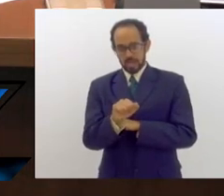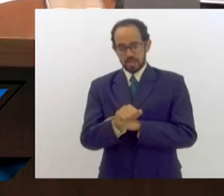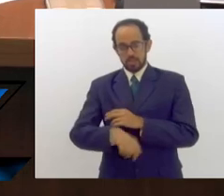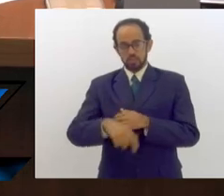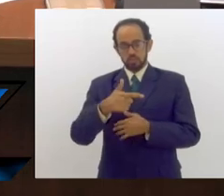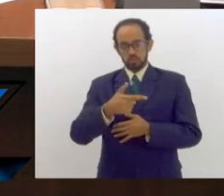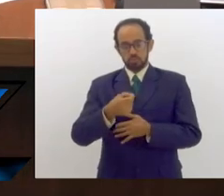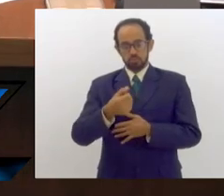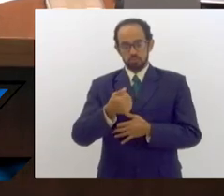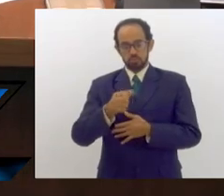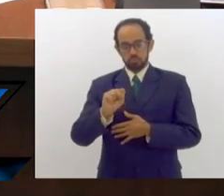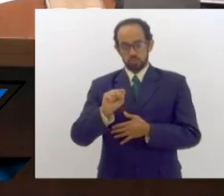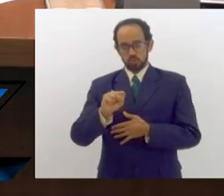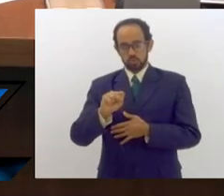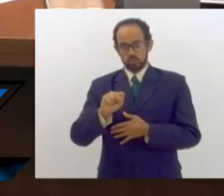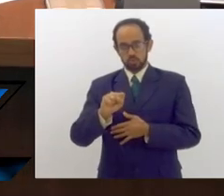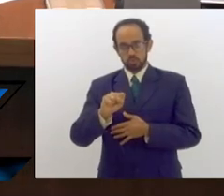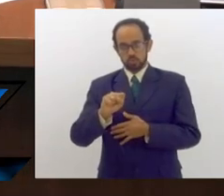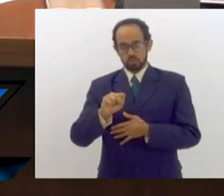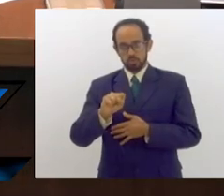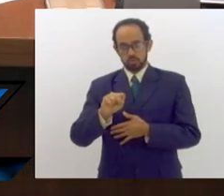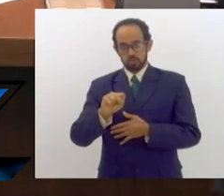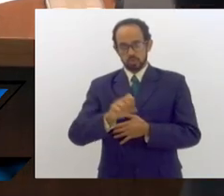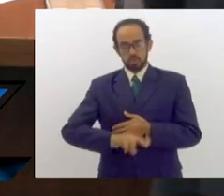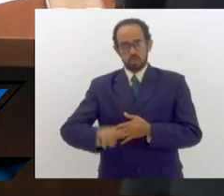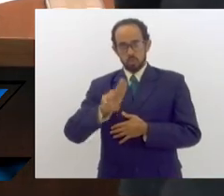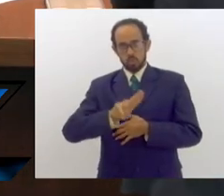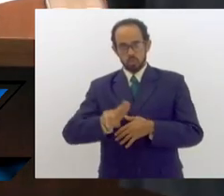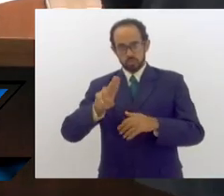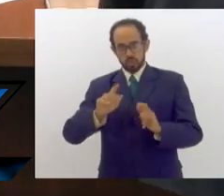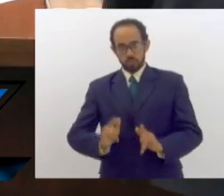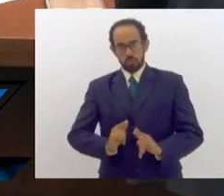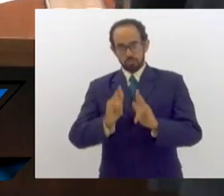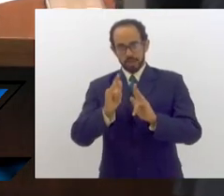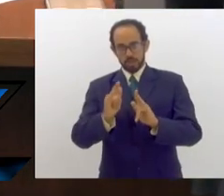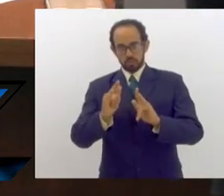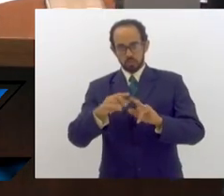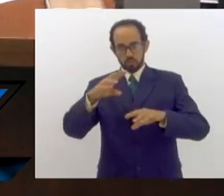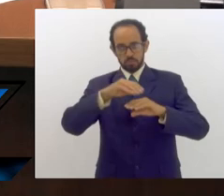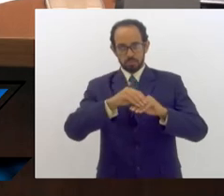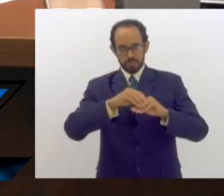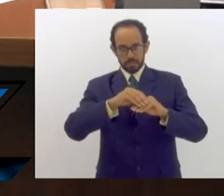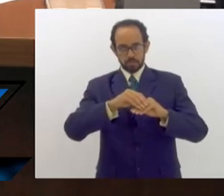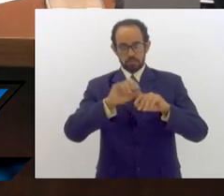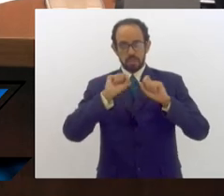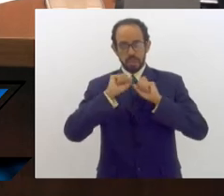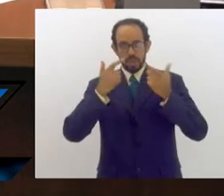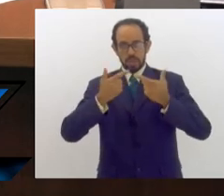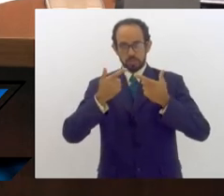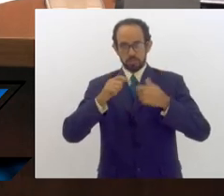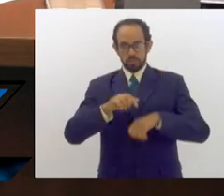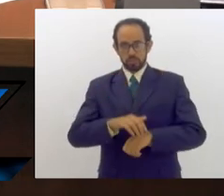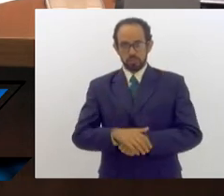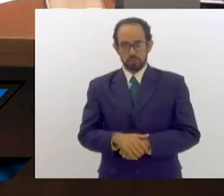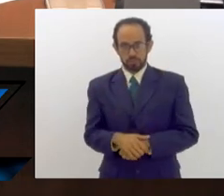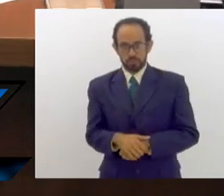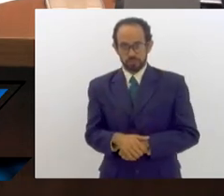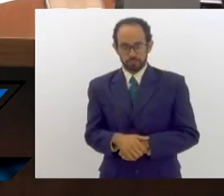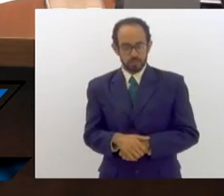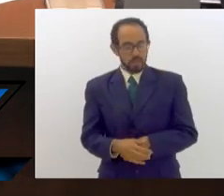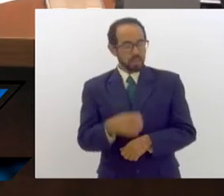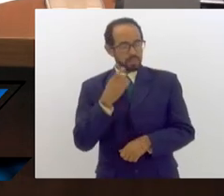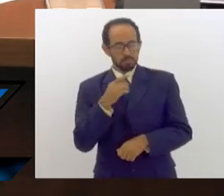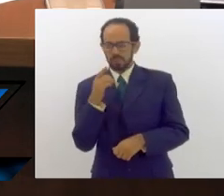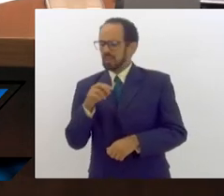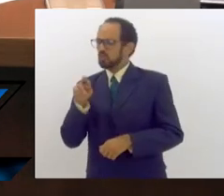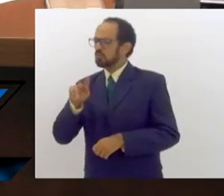que pega o anexo da alerj E aí pediu Deputado Val deixar o presidente prestar um